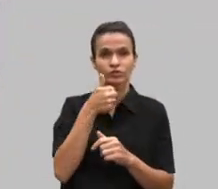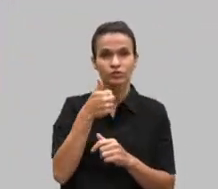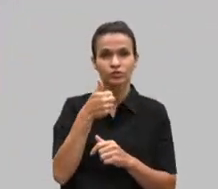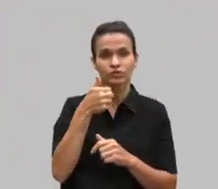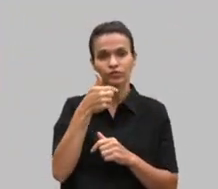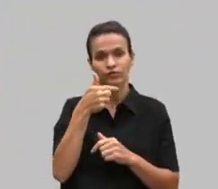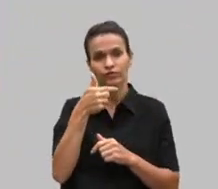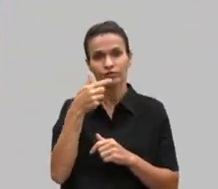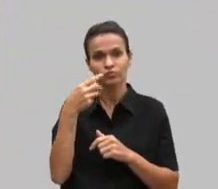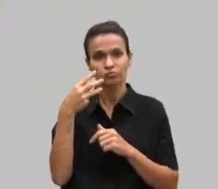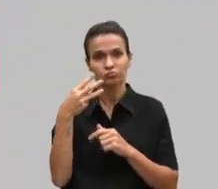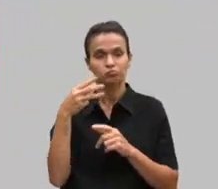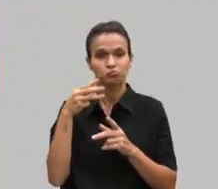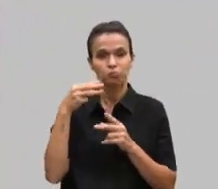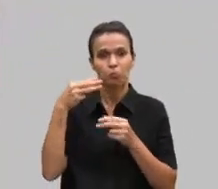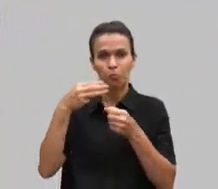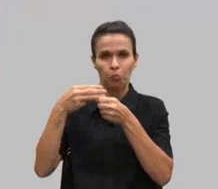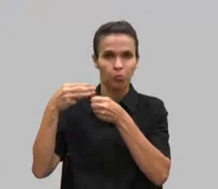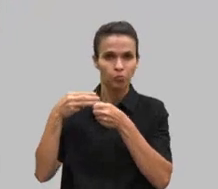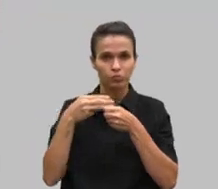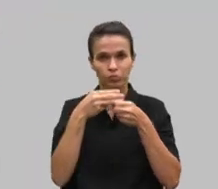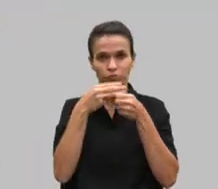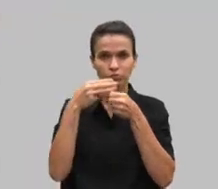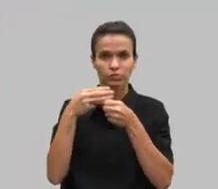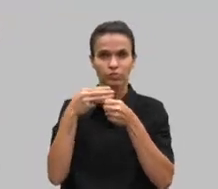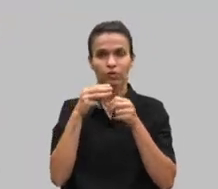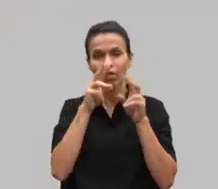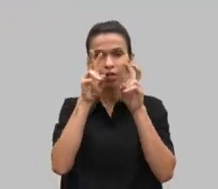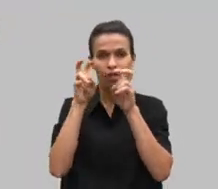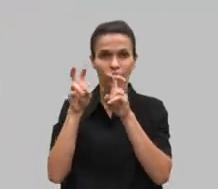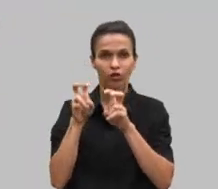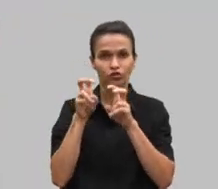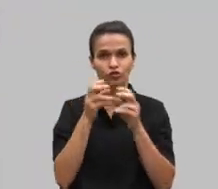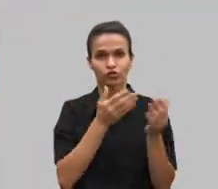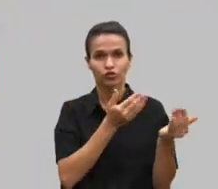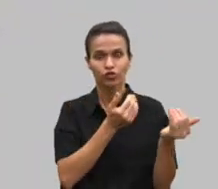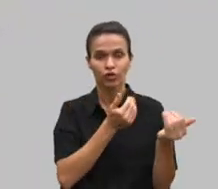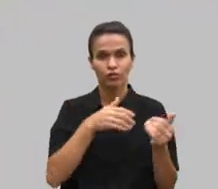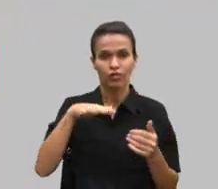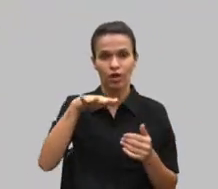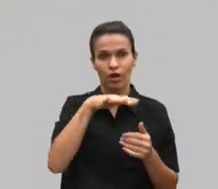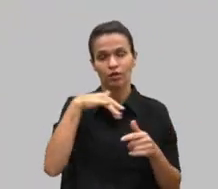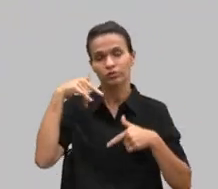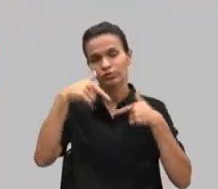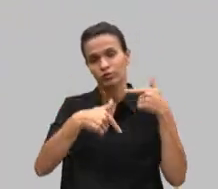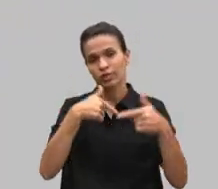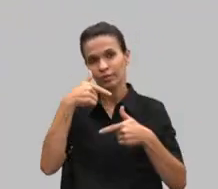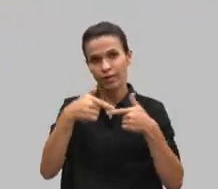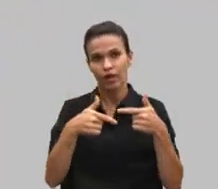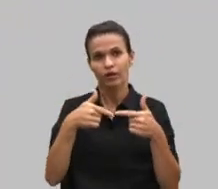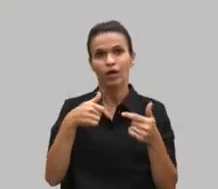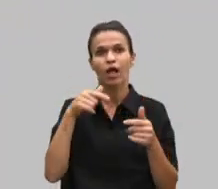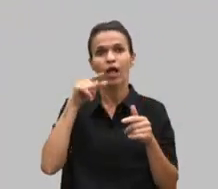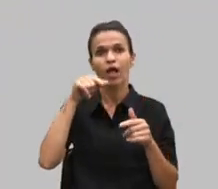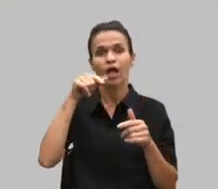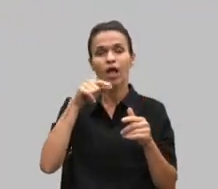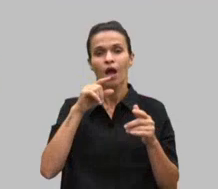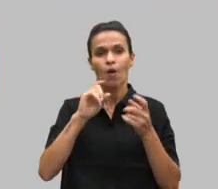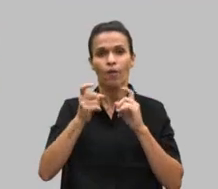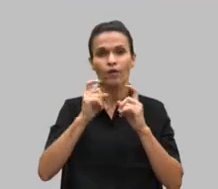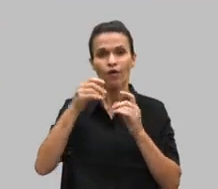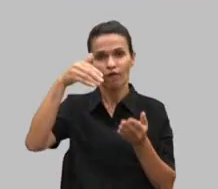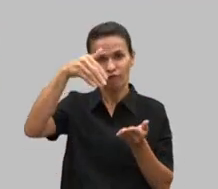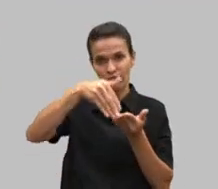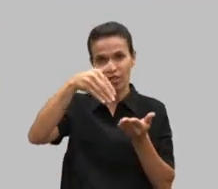então esse ano o tema jovem e mercado de trabalho essa pernada final essa parte